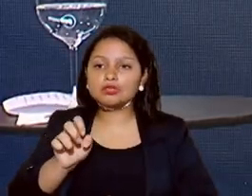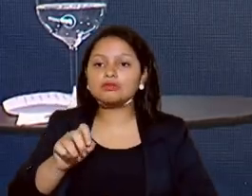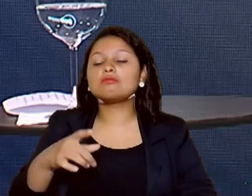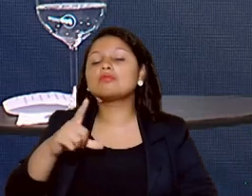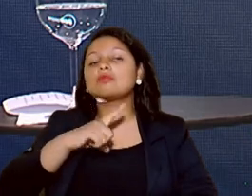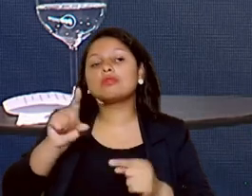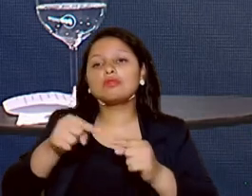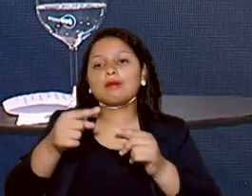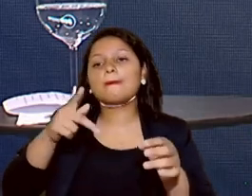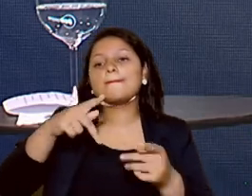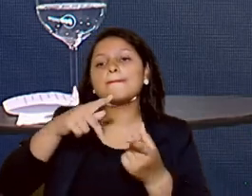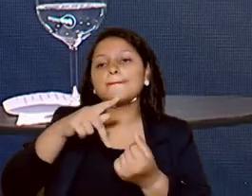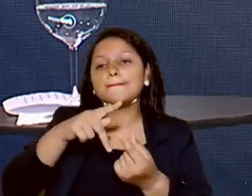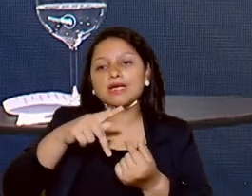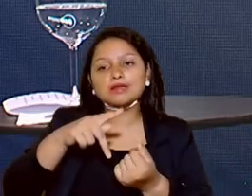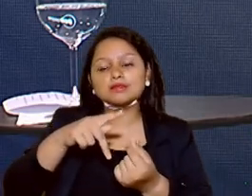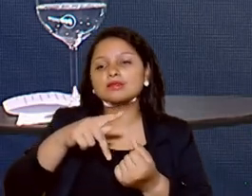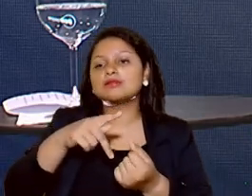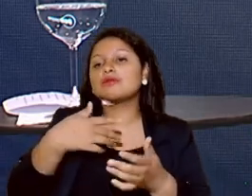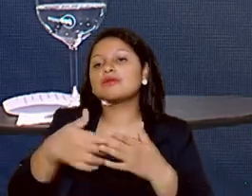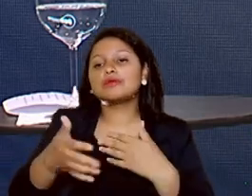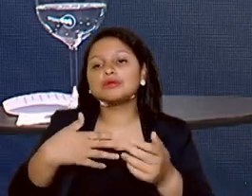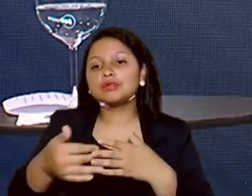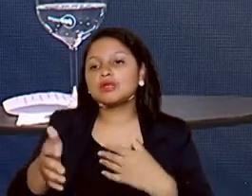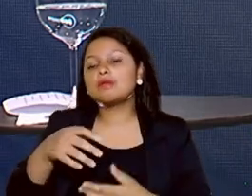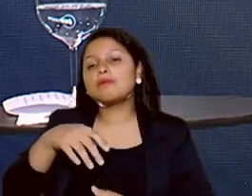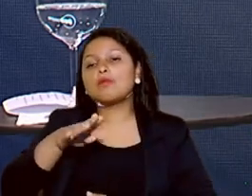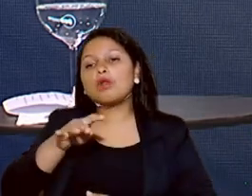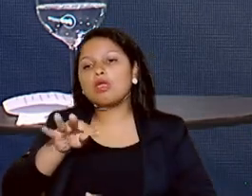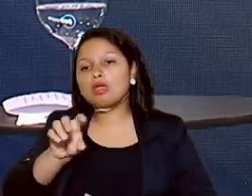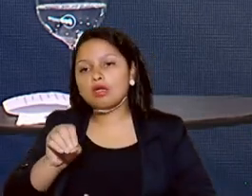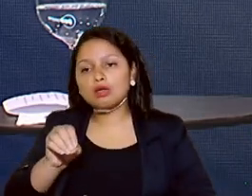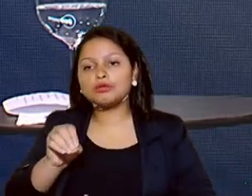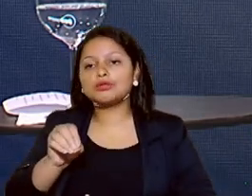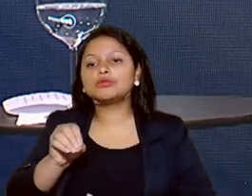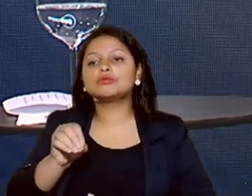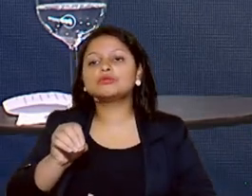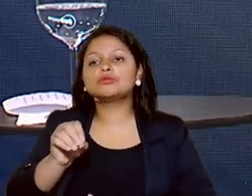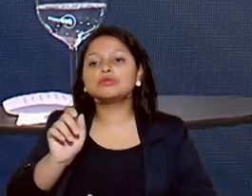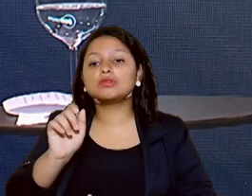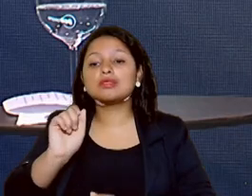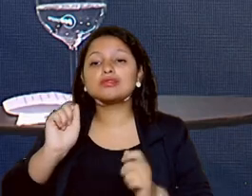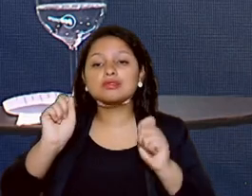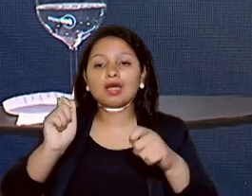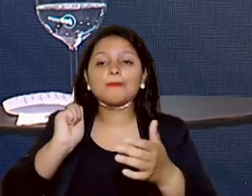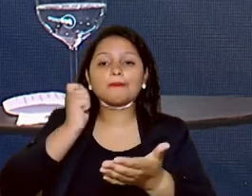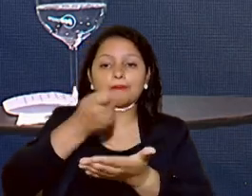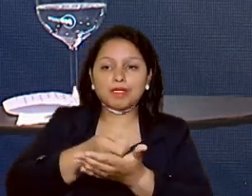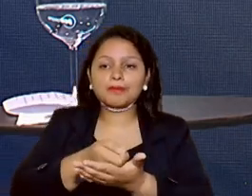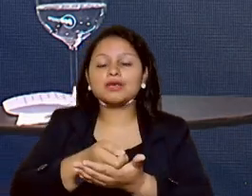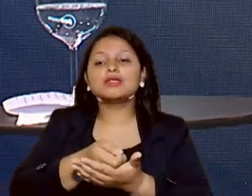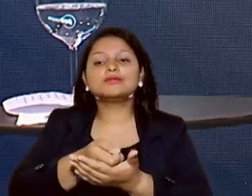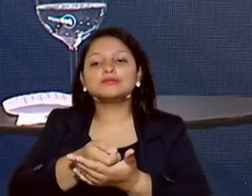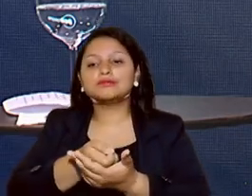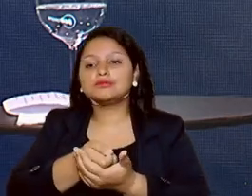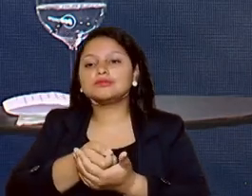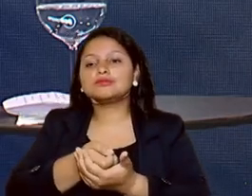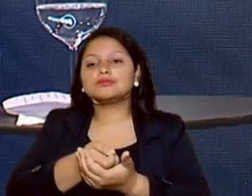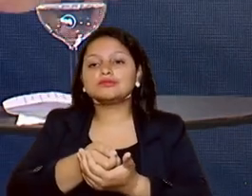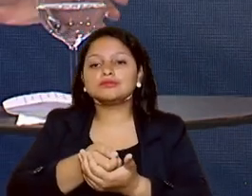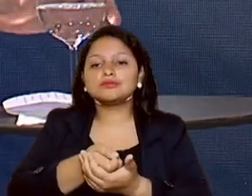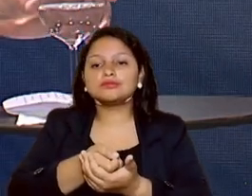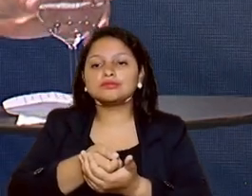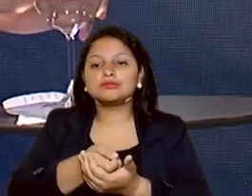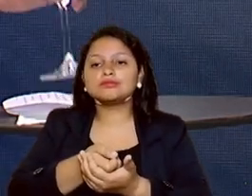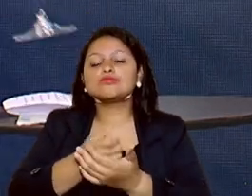ele Total qualquer formato de pix boleto recebível como pagamento junto ao a